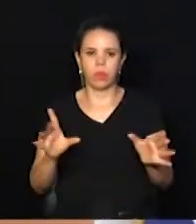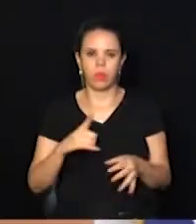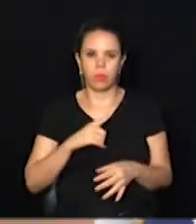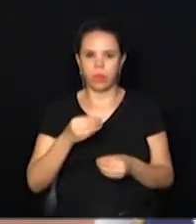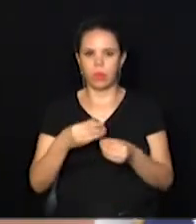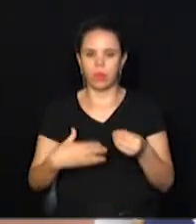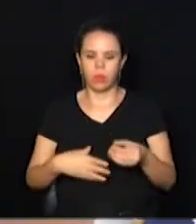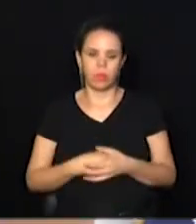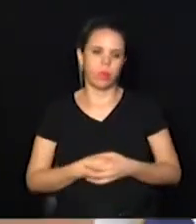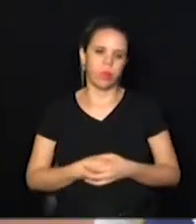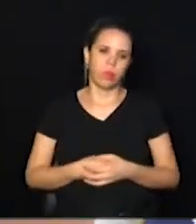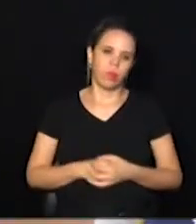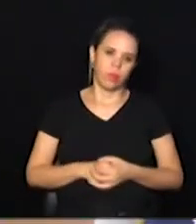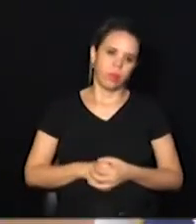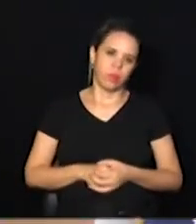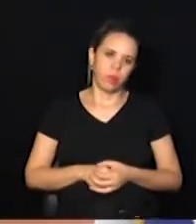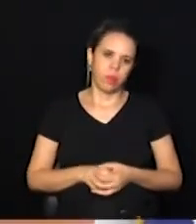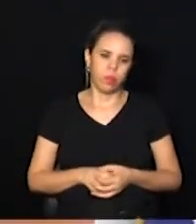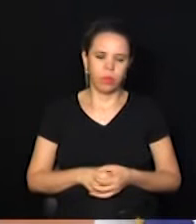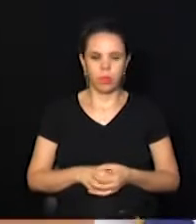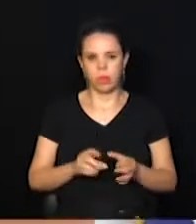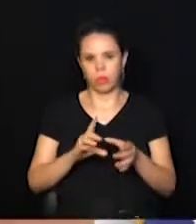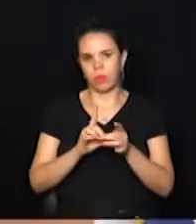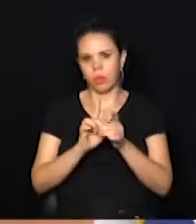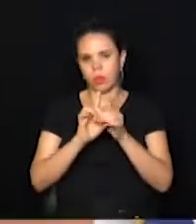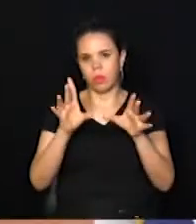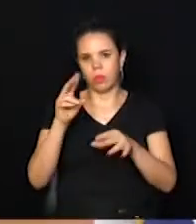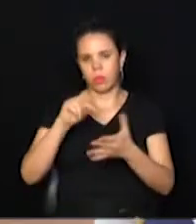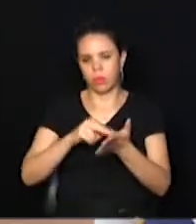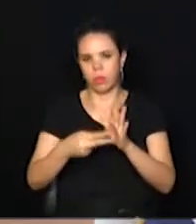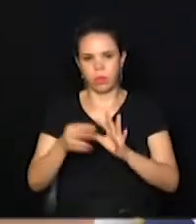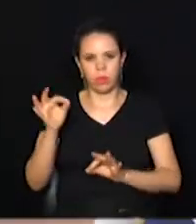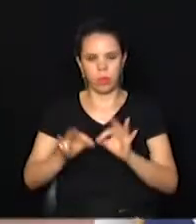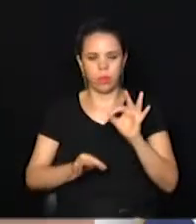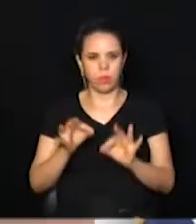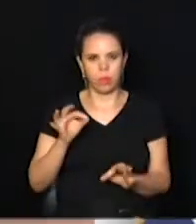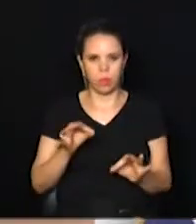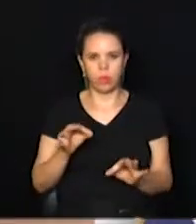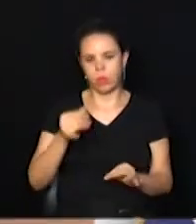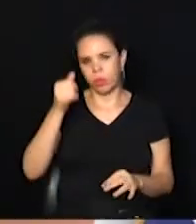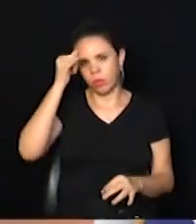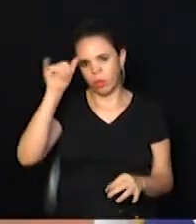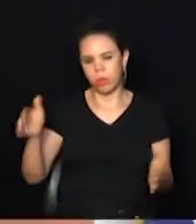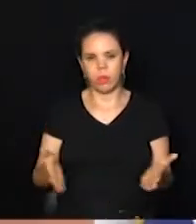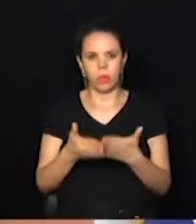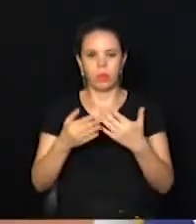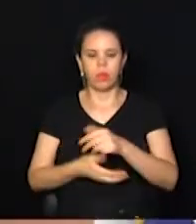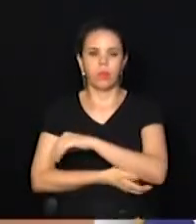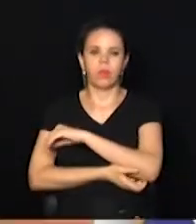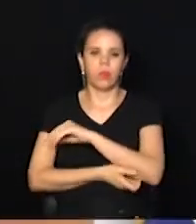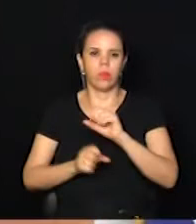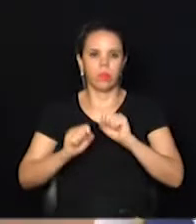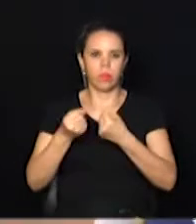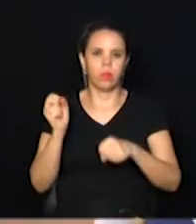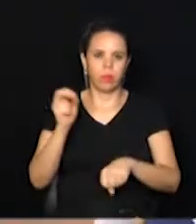conteúdo. Para nós, democracia significa justiça social, combate à desigualdade, defesa do emprego,